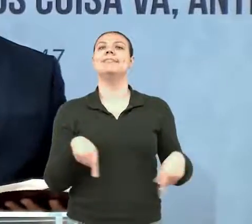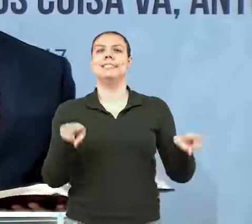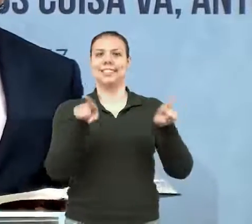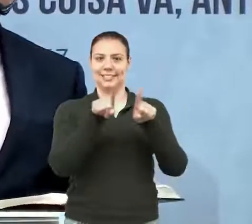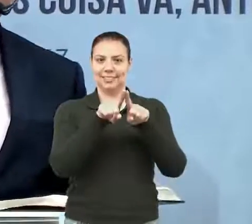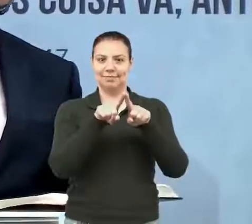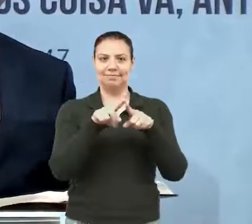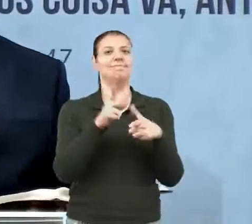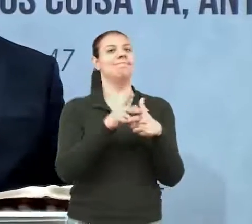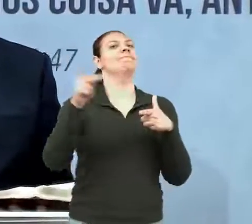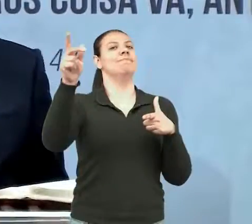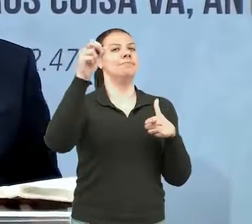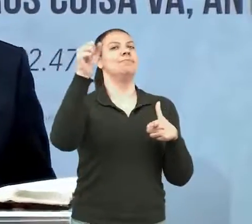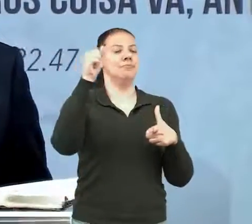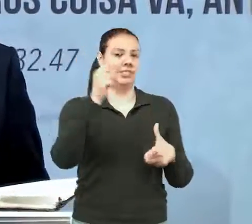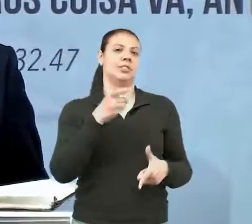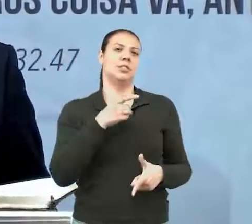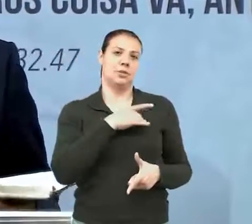o medo.